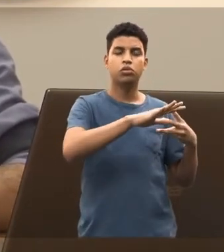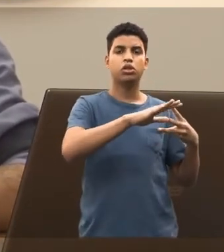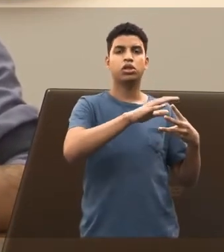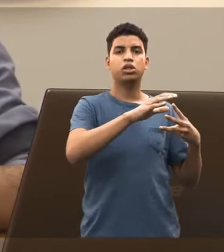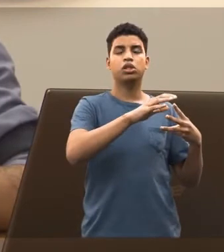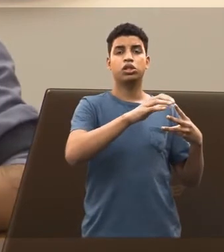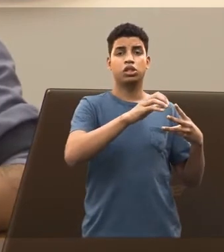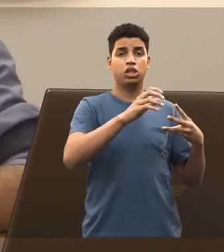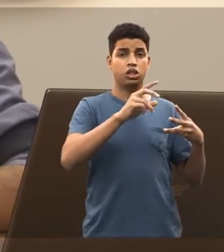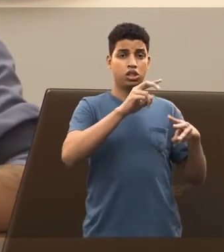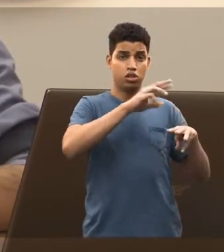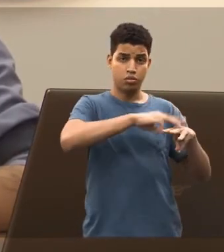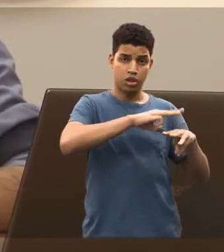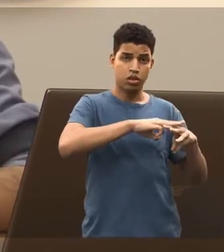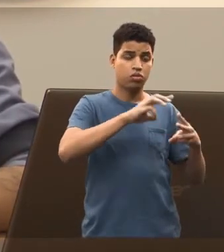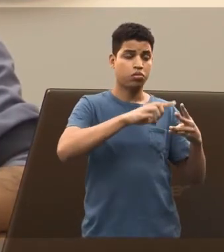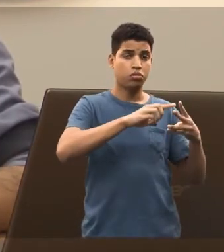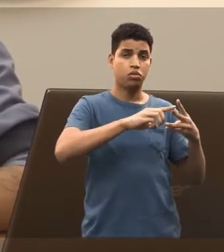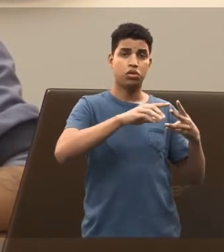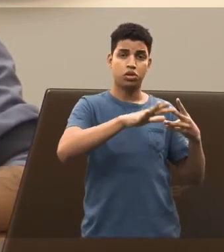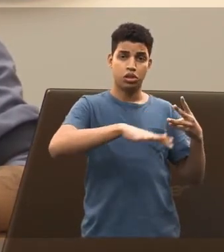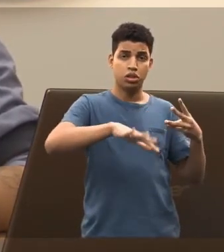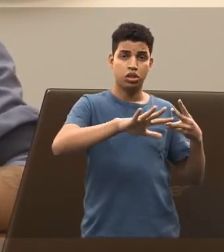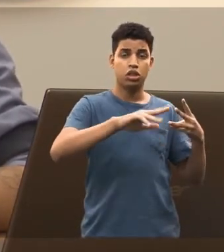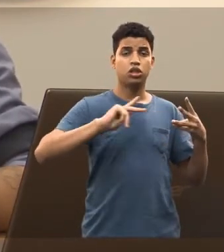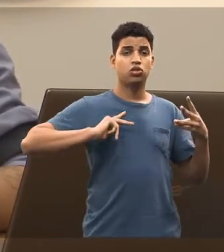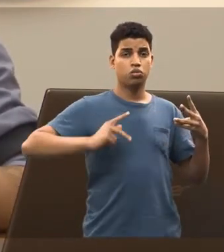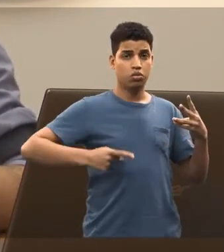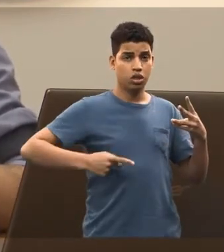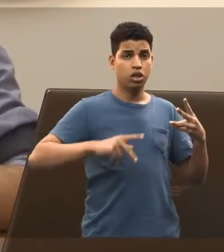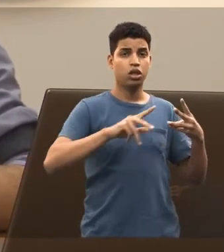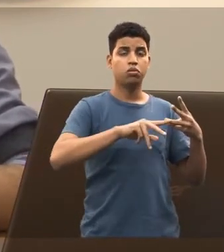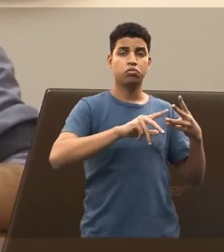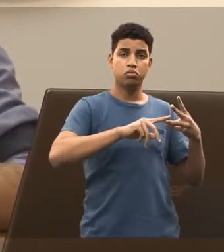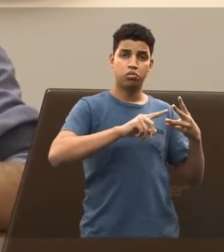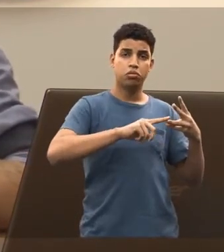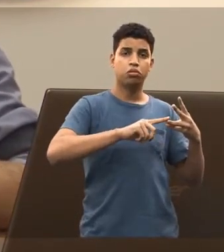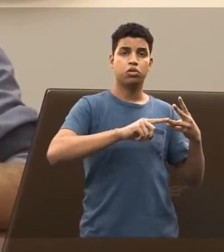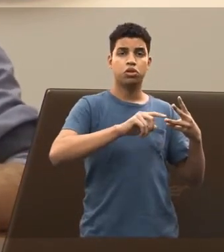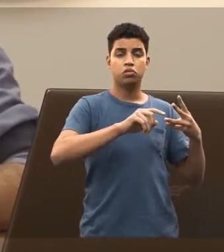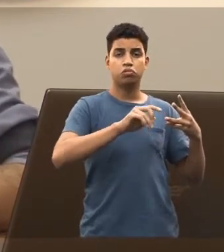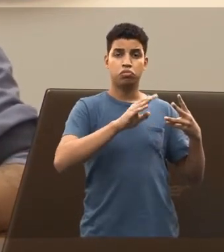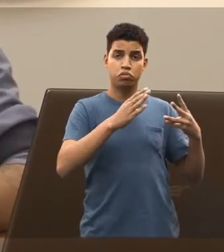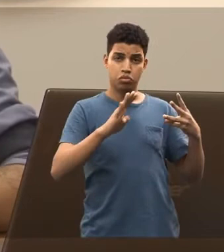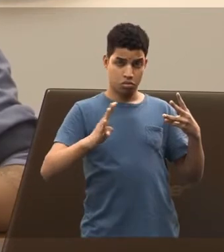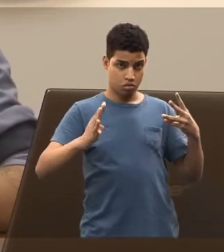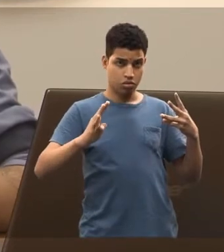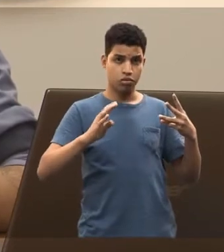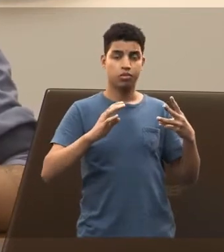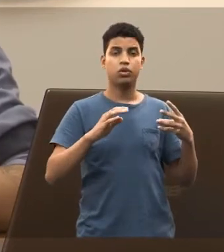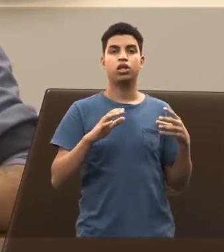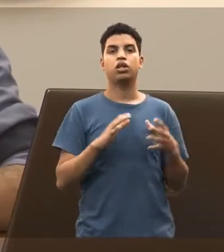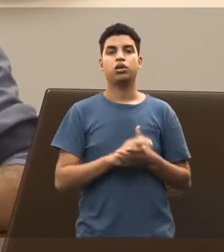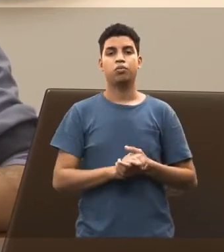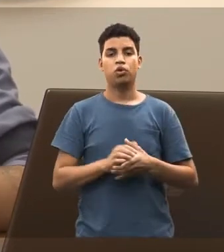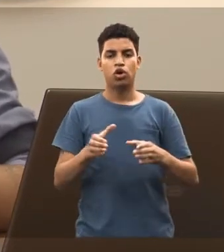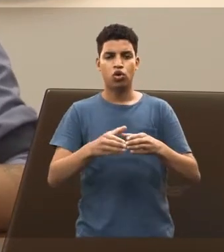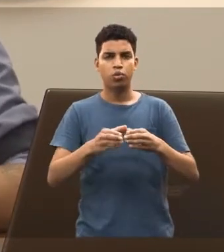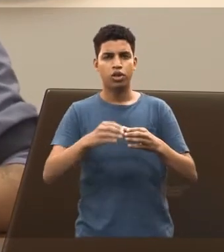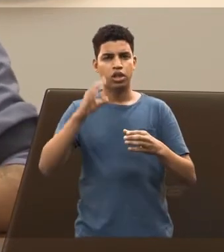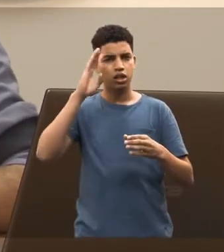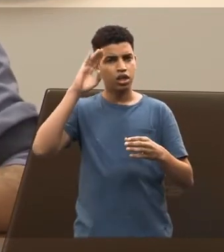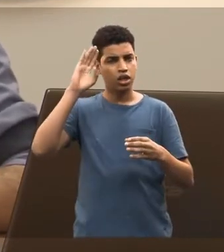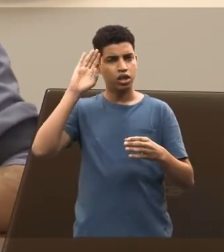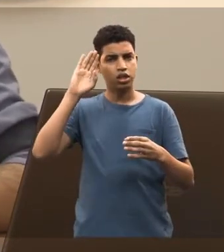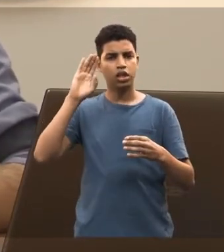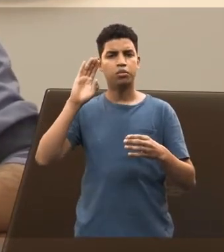as ciências humanas e as ciências biológicas, e a comunidade acadêmica ela tem se deparado com